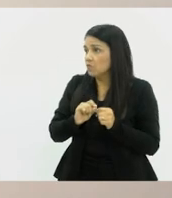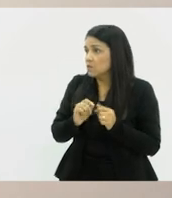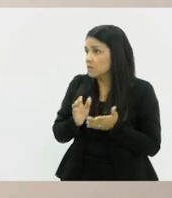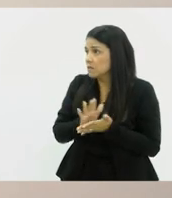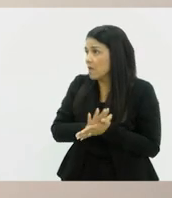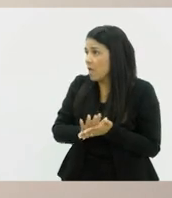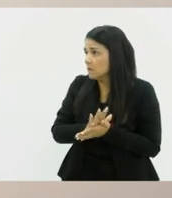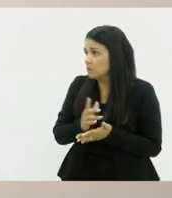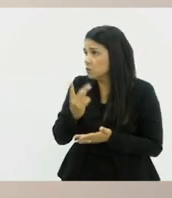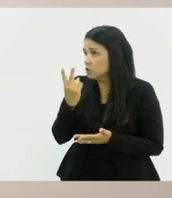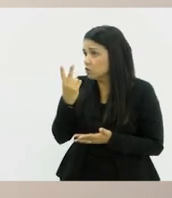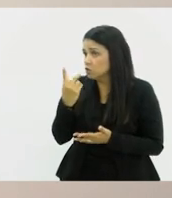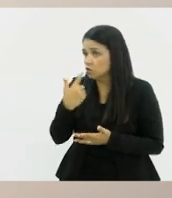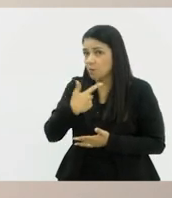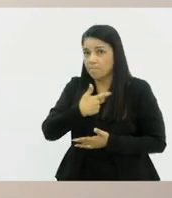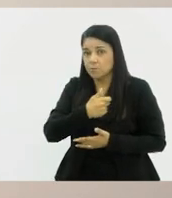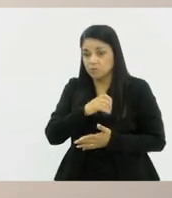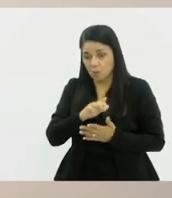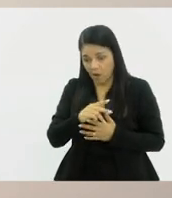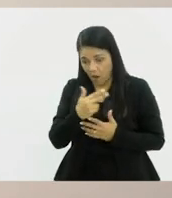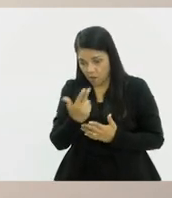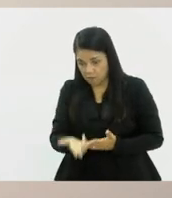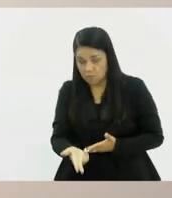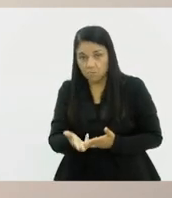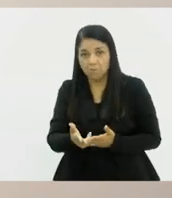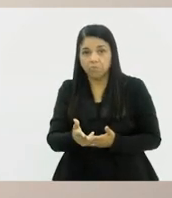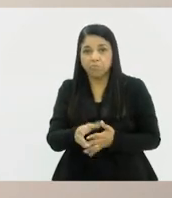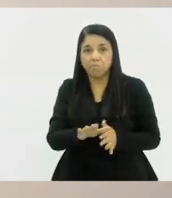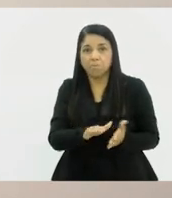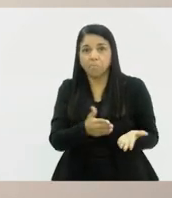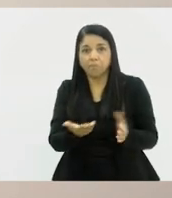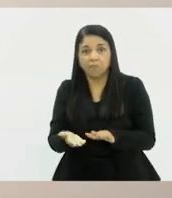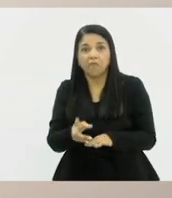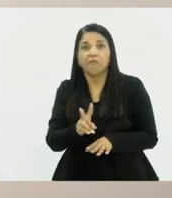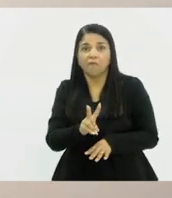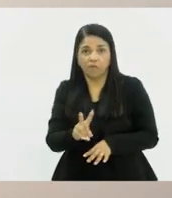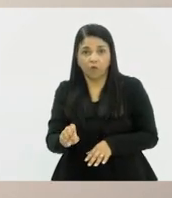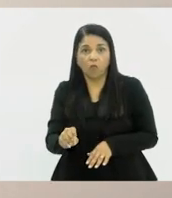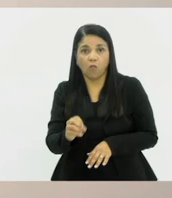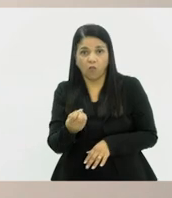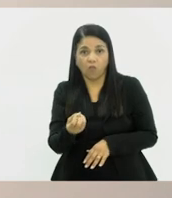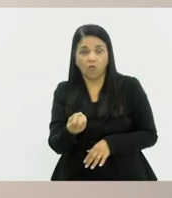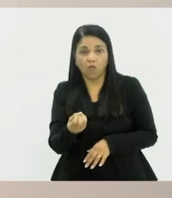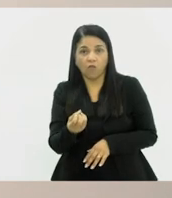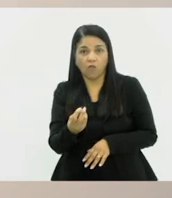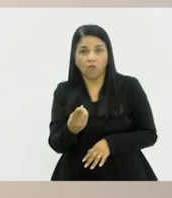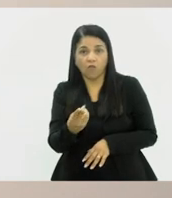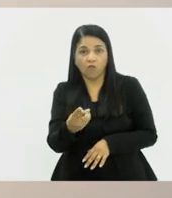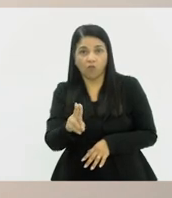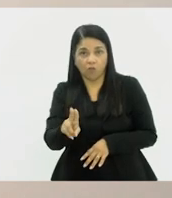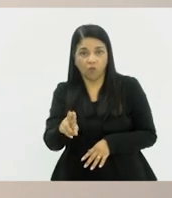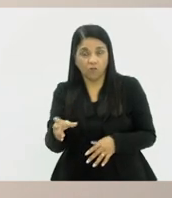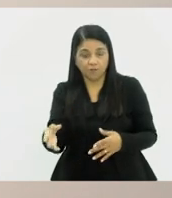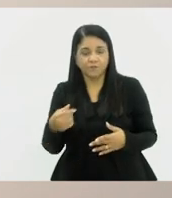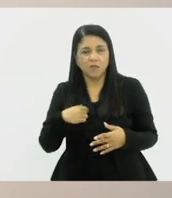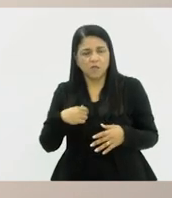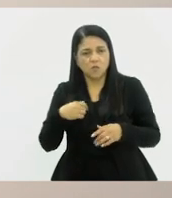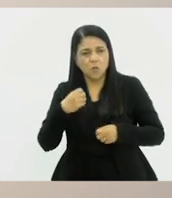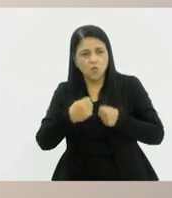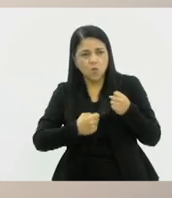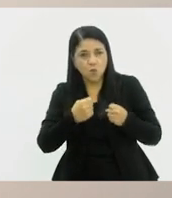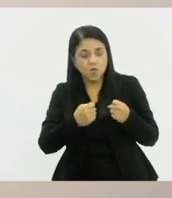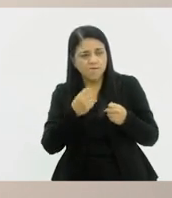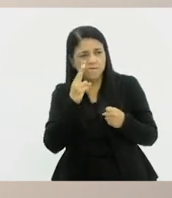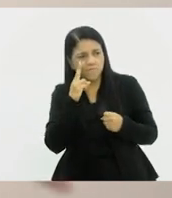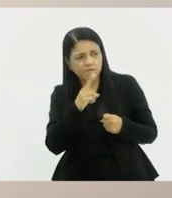tiros se eu cair por aqui eu vou morrer né e corri por uma viela vi uma uma